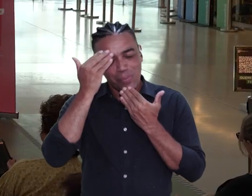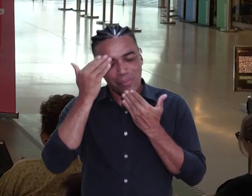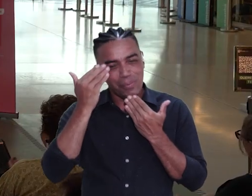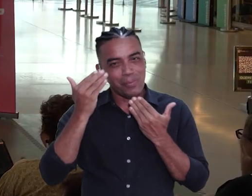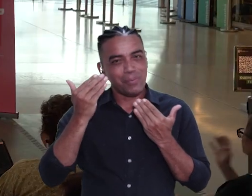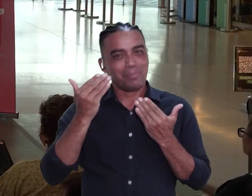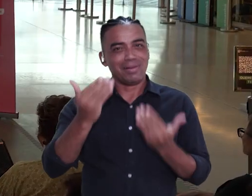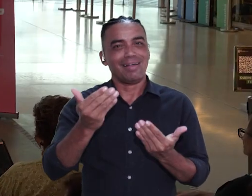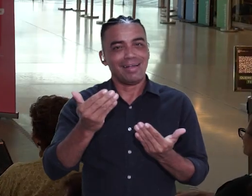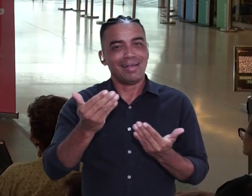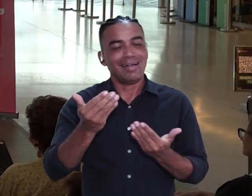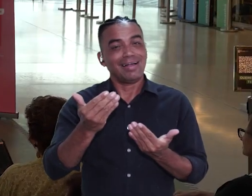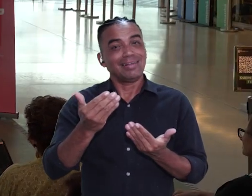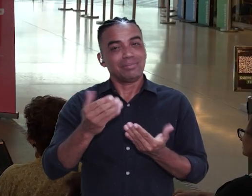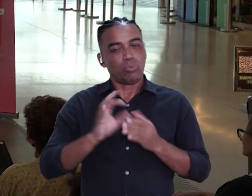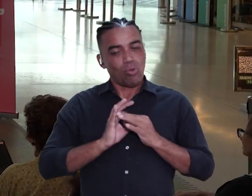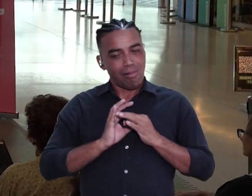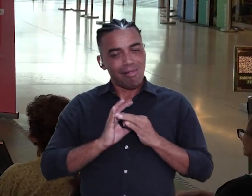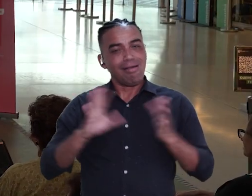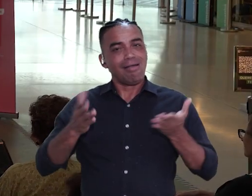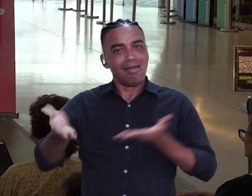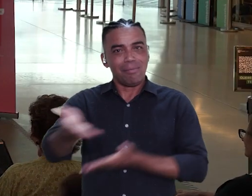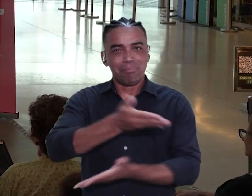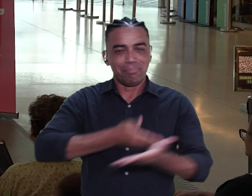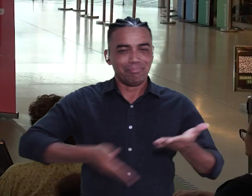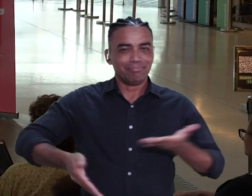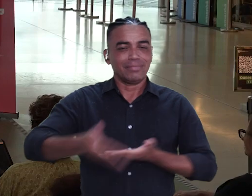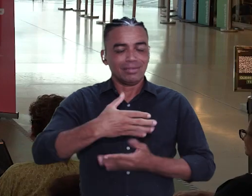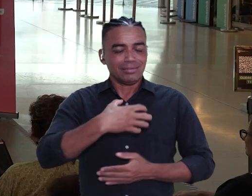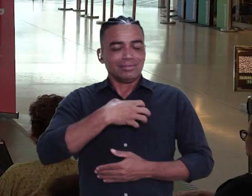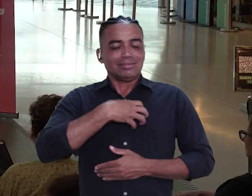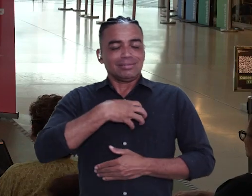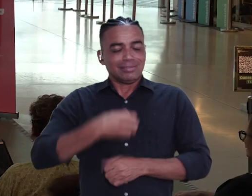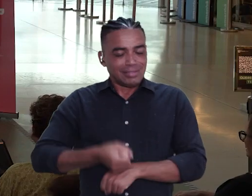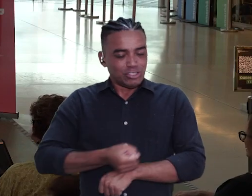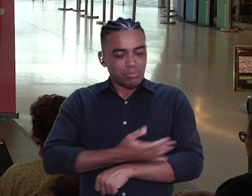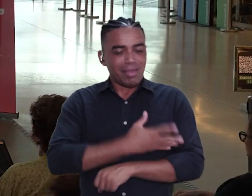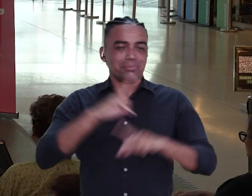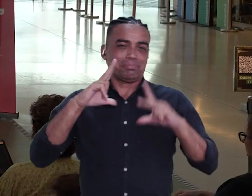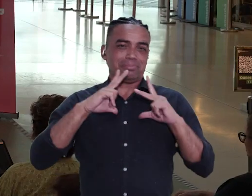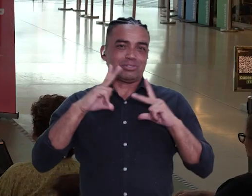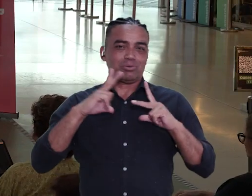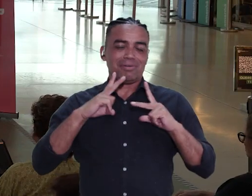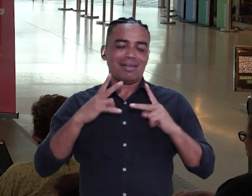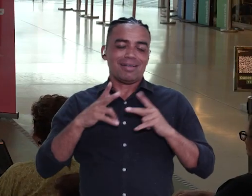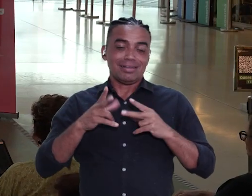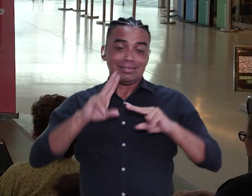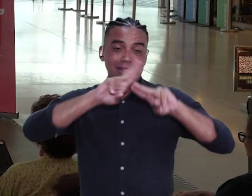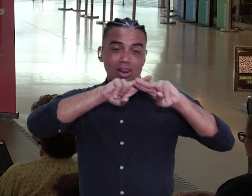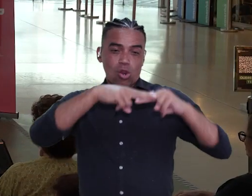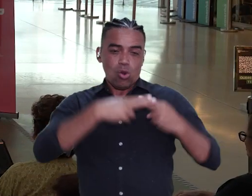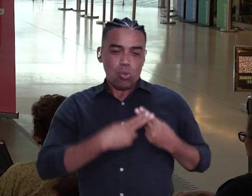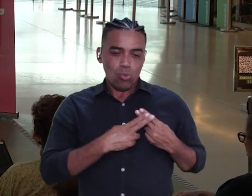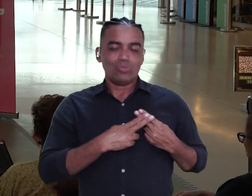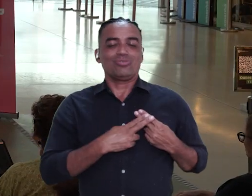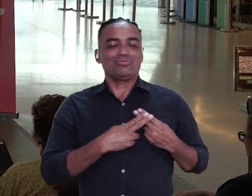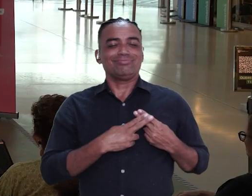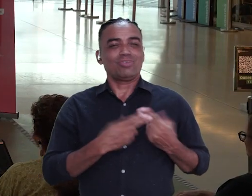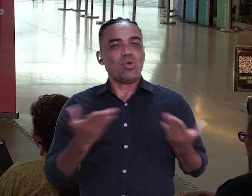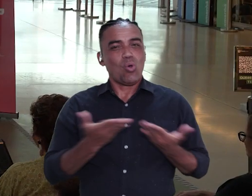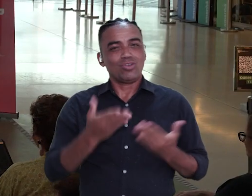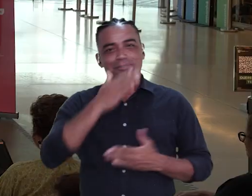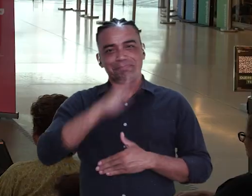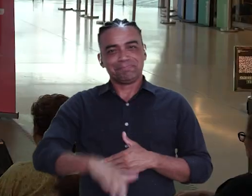Obrigada por me permitirem partilhar uma coisa, um sentimento tão pessoal e enlutado com vocês nessa